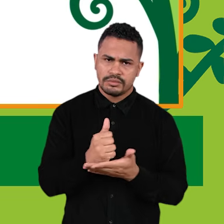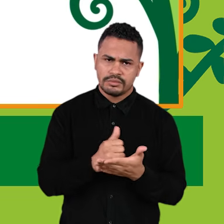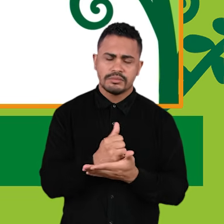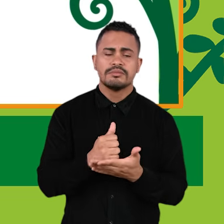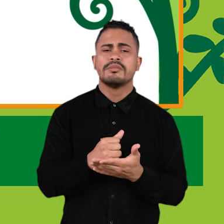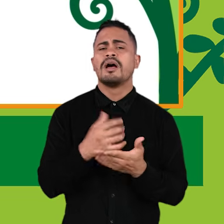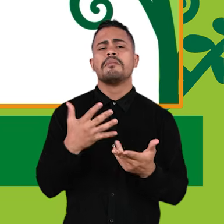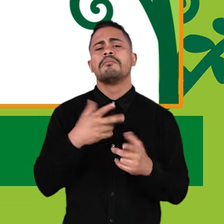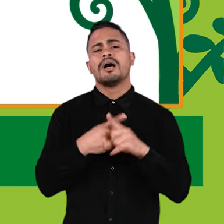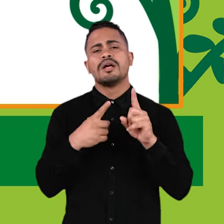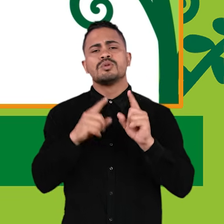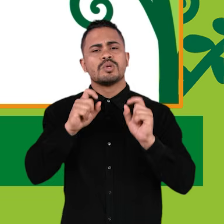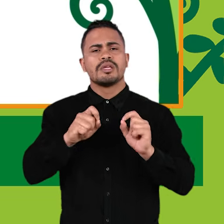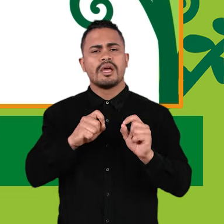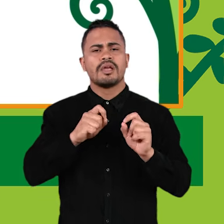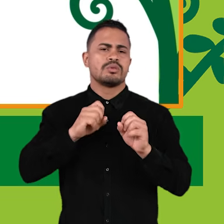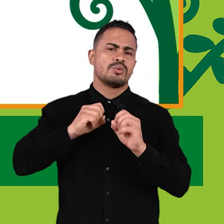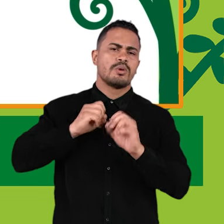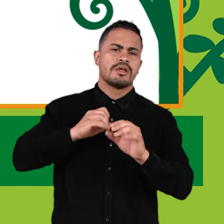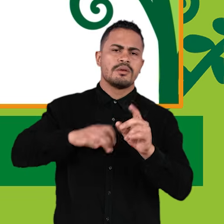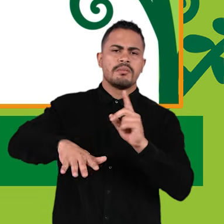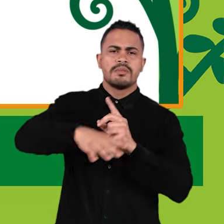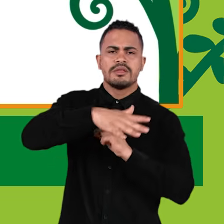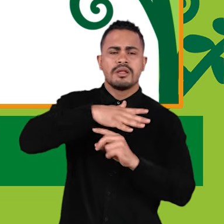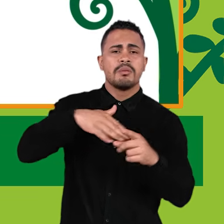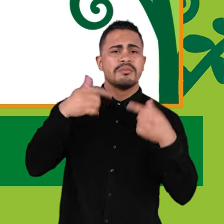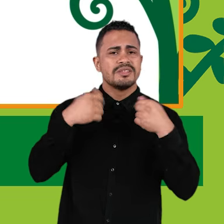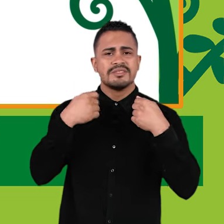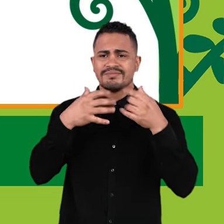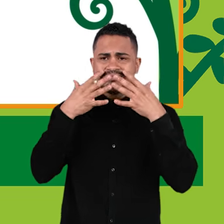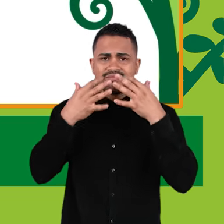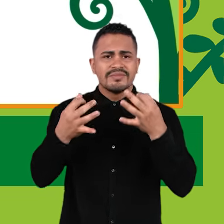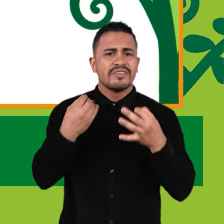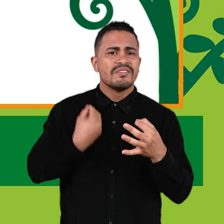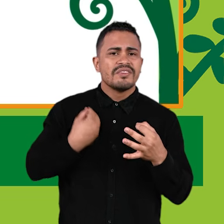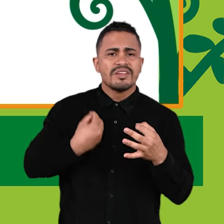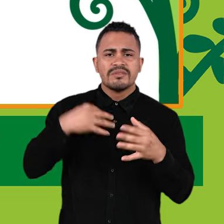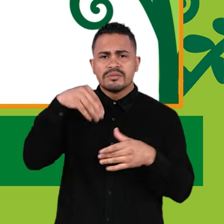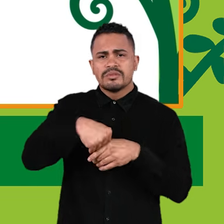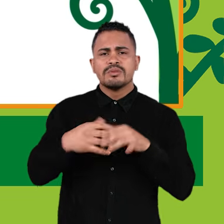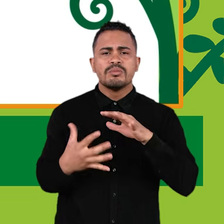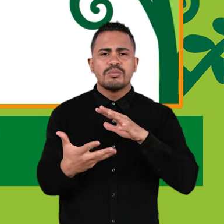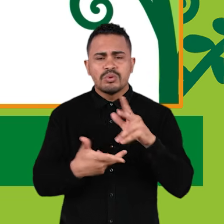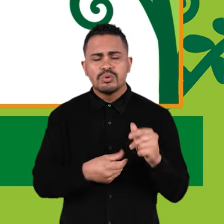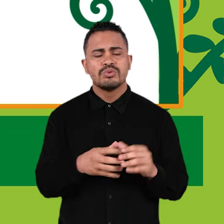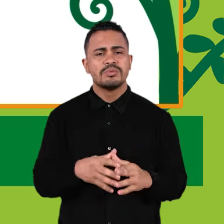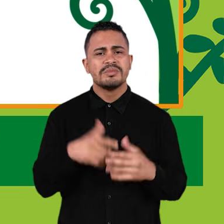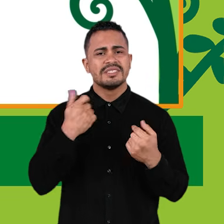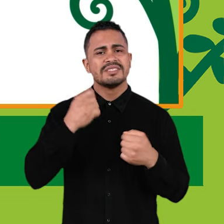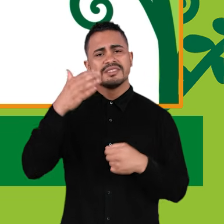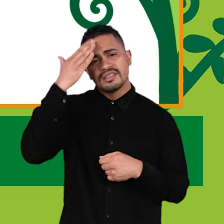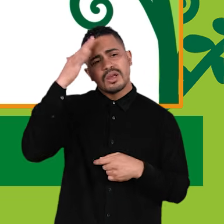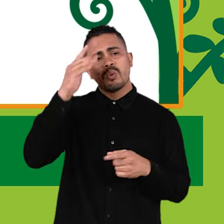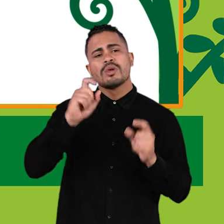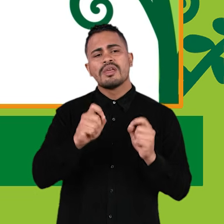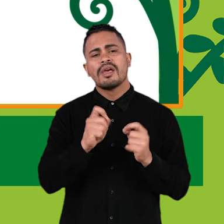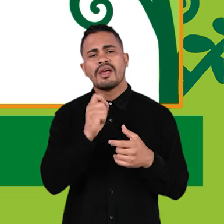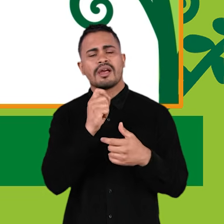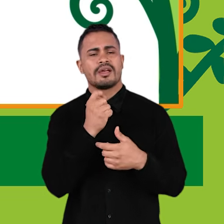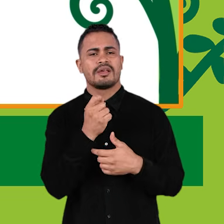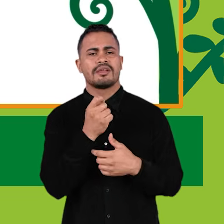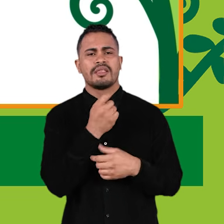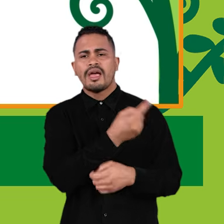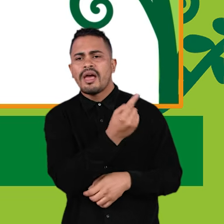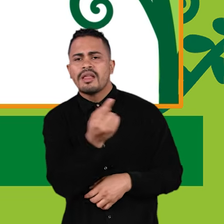educação ambiental? Você precisa se educar para essas coisas vivas da Terra, você precisa entender o que é que elas são, você